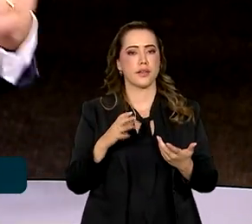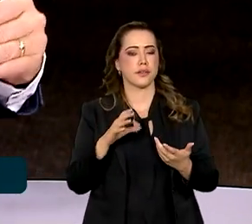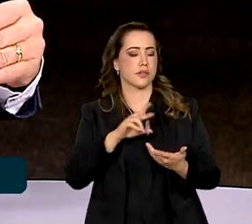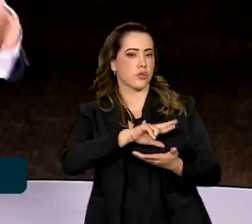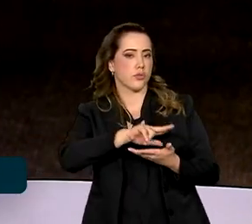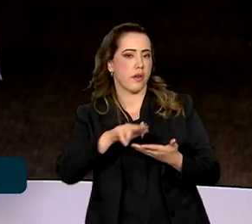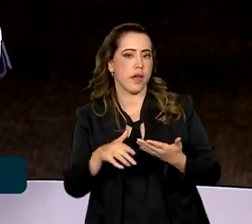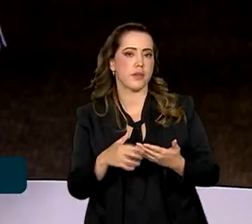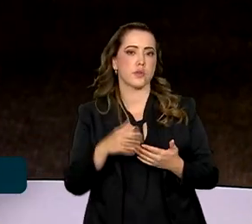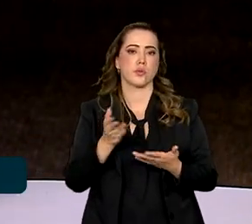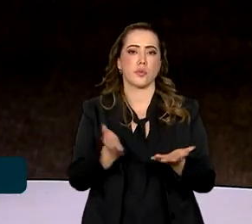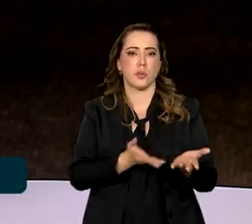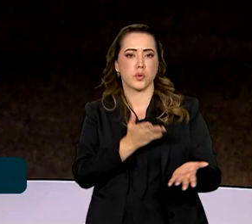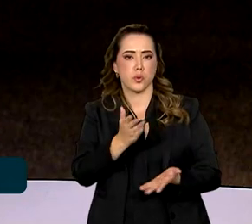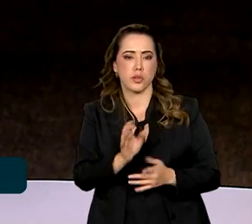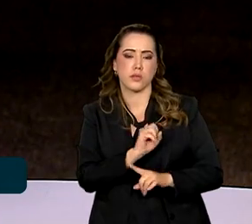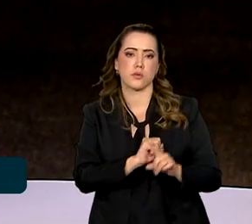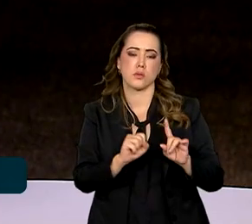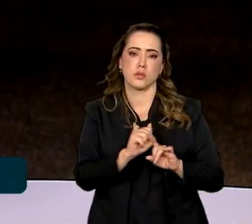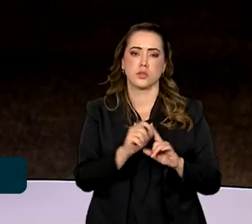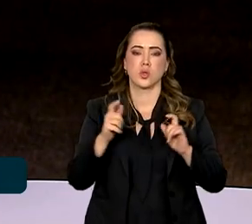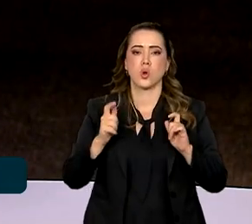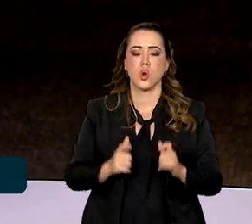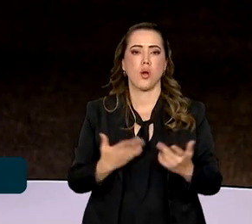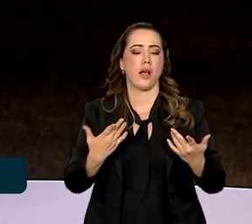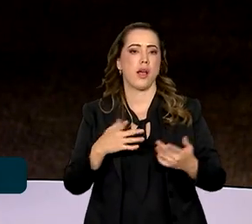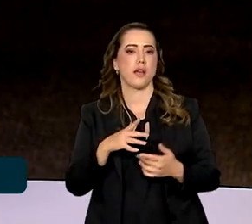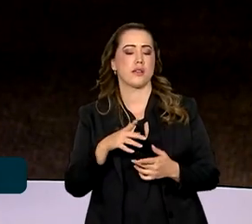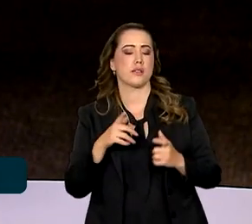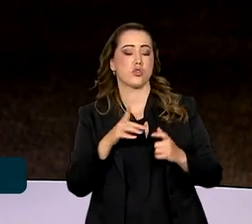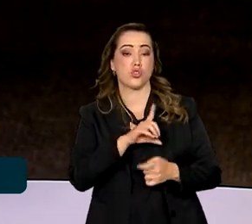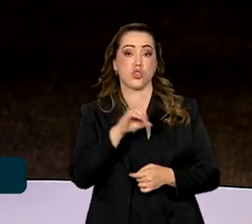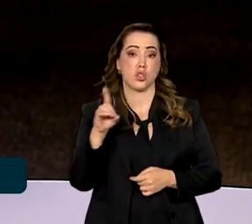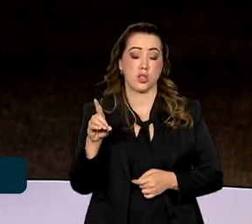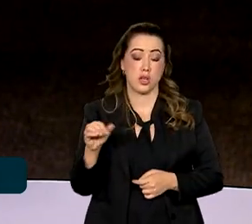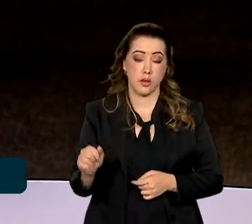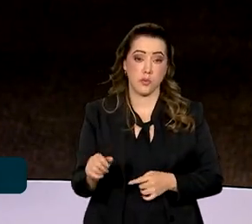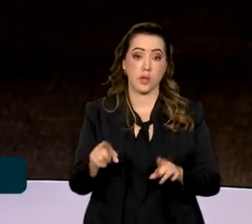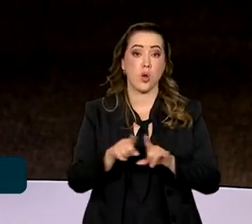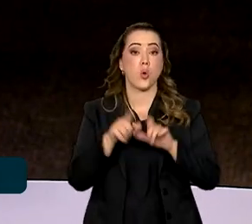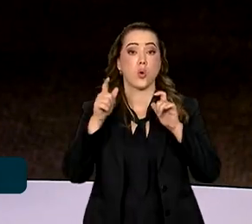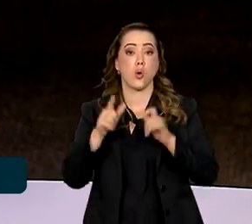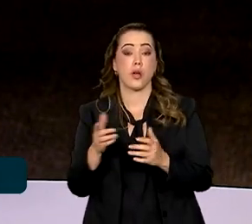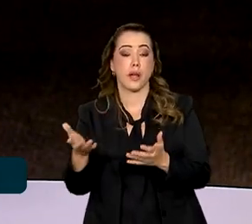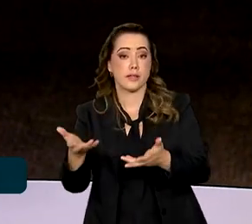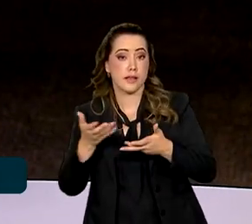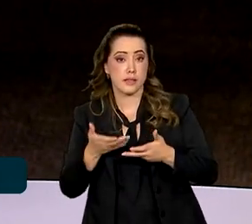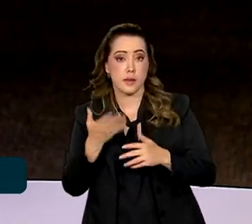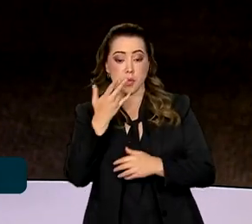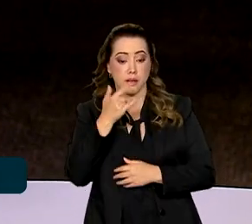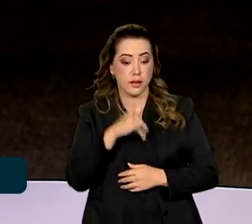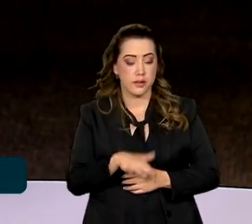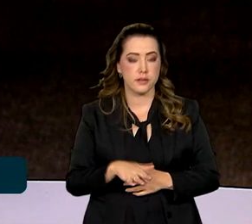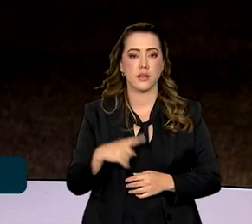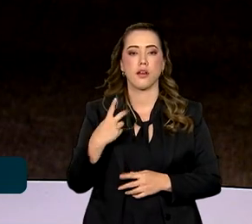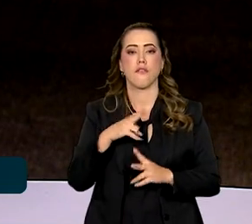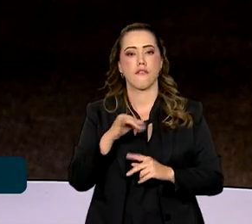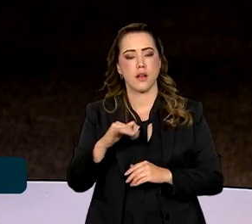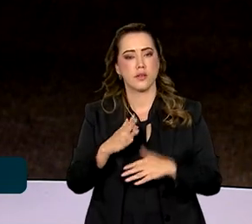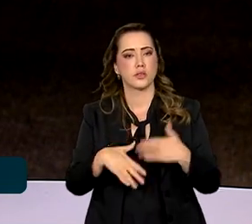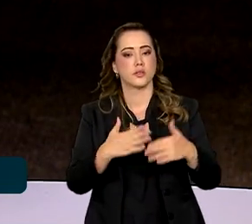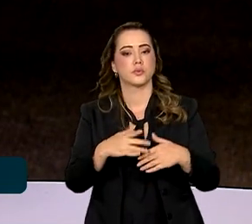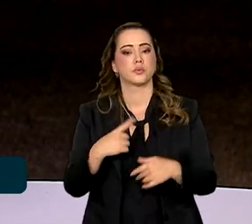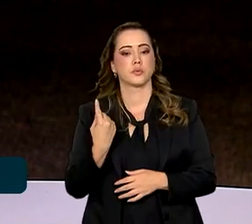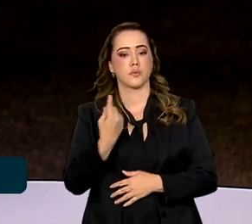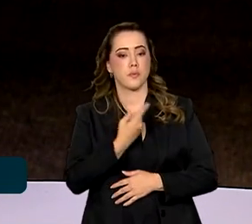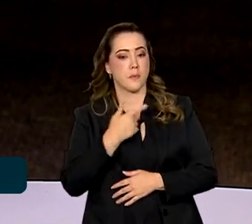idoso, centro dia, ali os abrigos para crianças, enfim. Então, o que eu lhe digo é que vai prosseguir. Nós